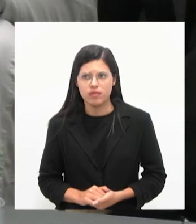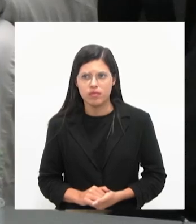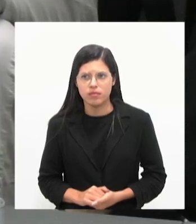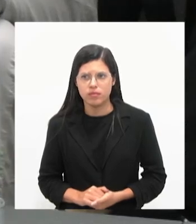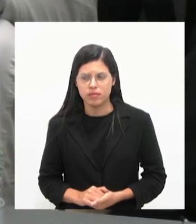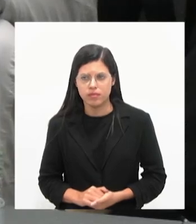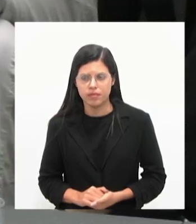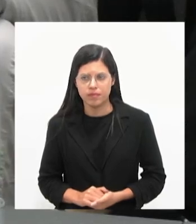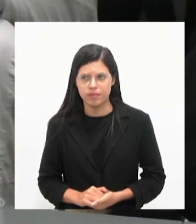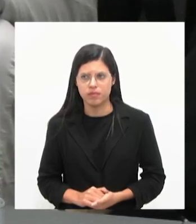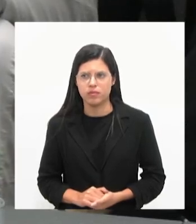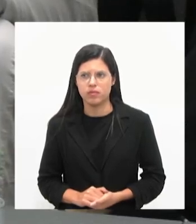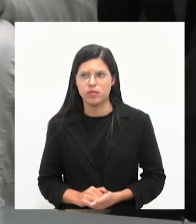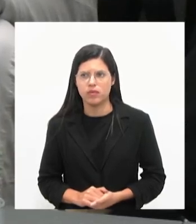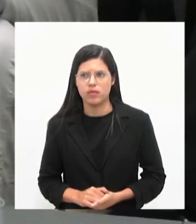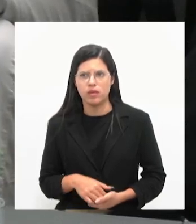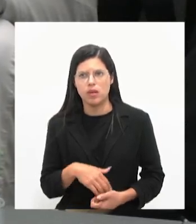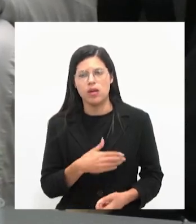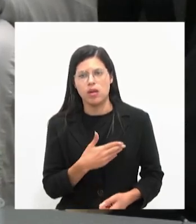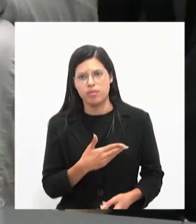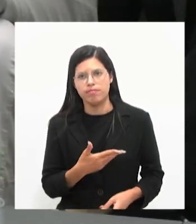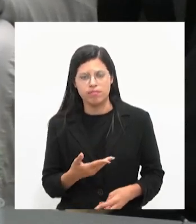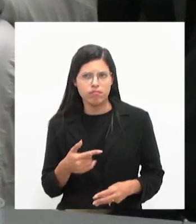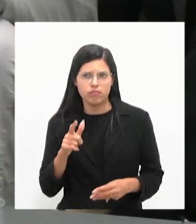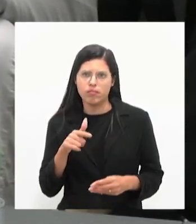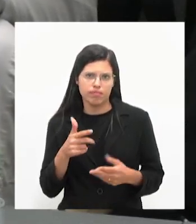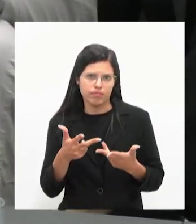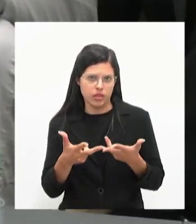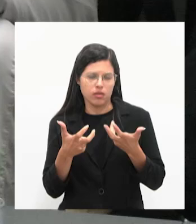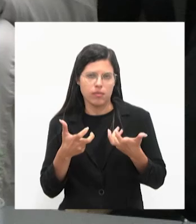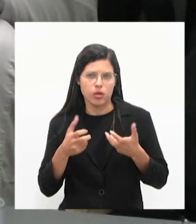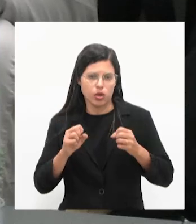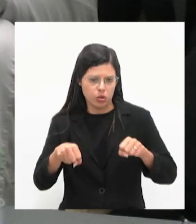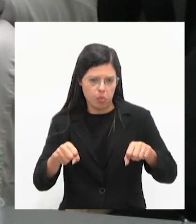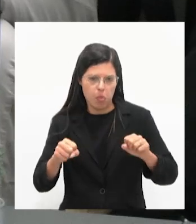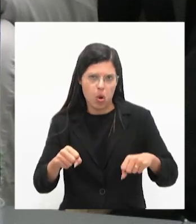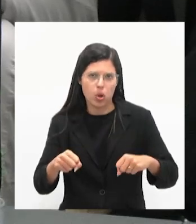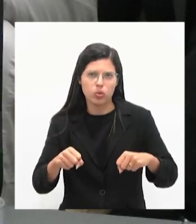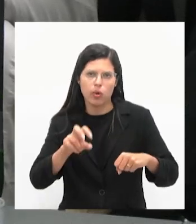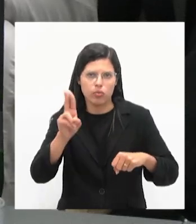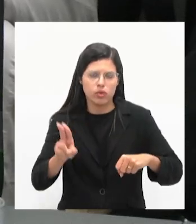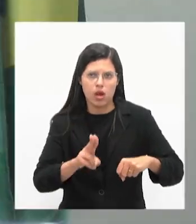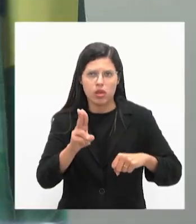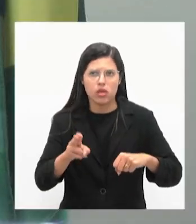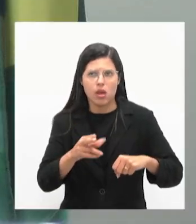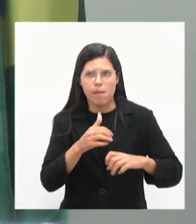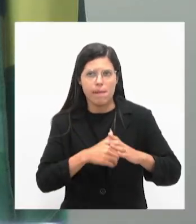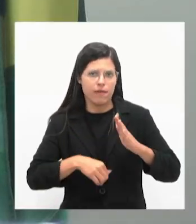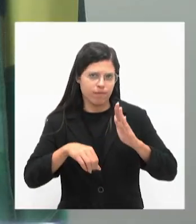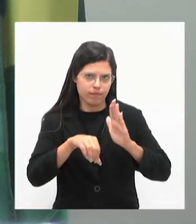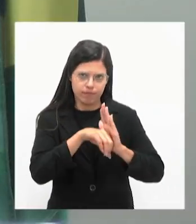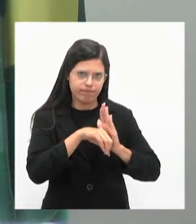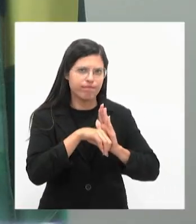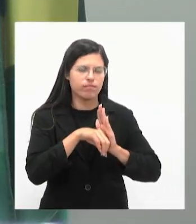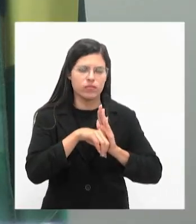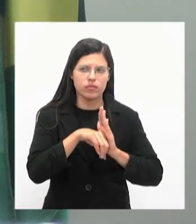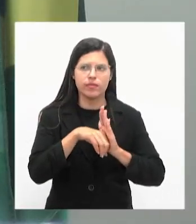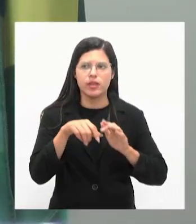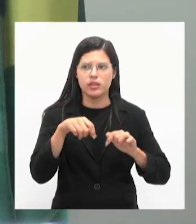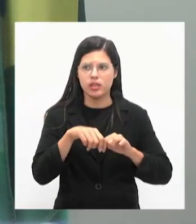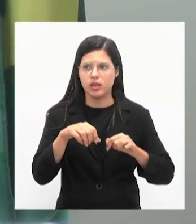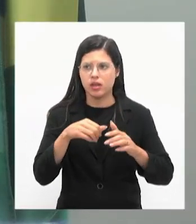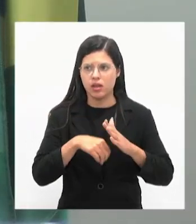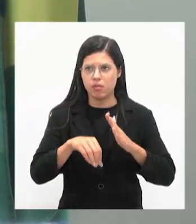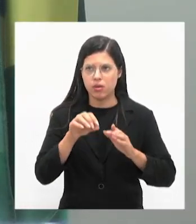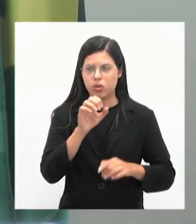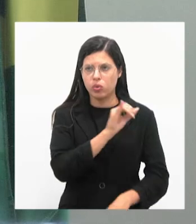notório que a moto é o maior vetor de crime, principalmente no Rio de Janeiro. Nós sabemos que as motos são os maiores vetores de crime no Rio de Janeiro. Porém, também são os maiores